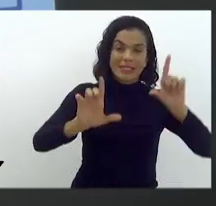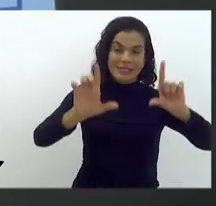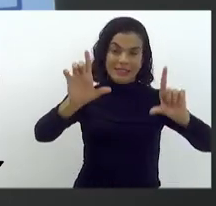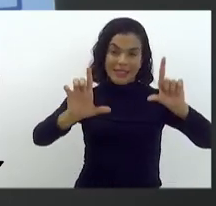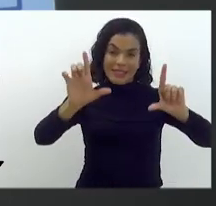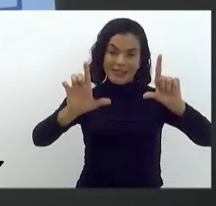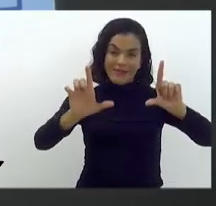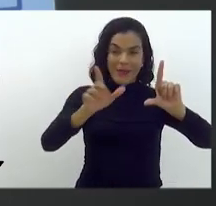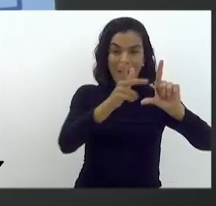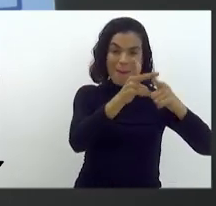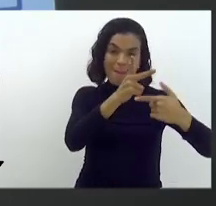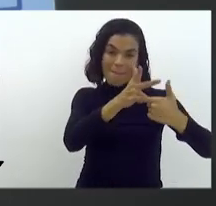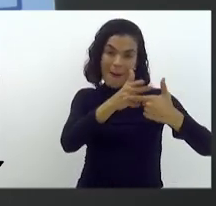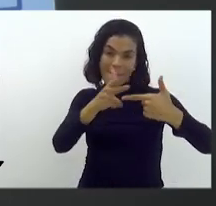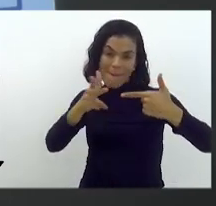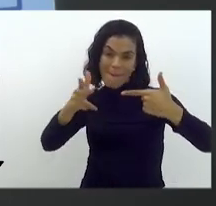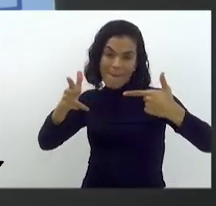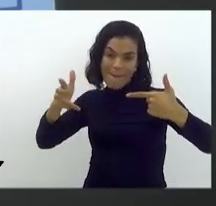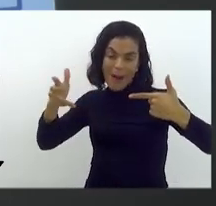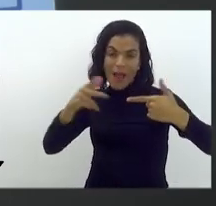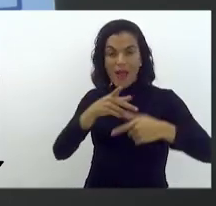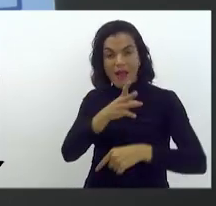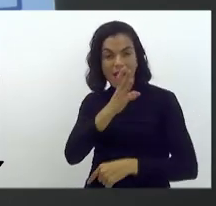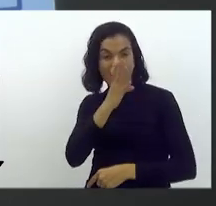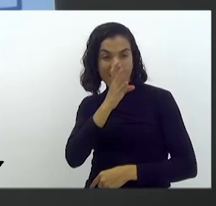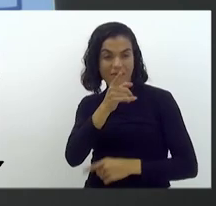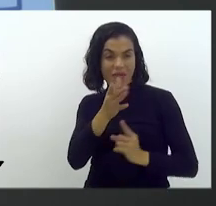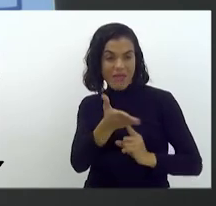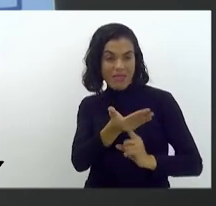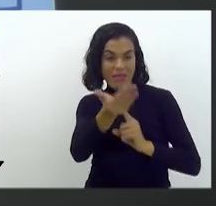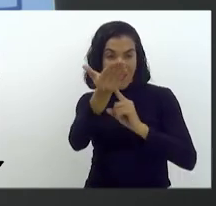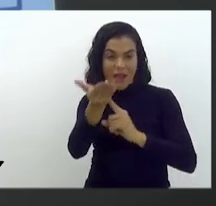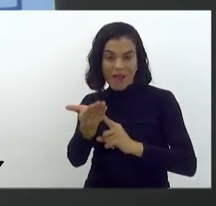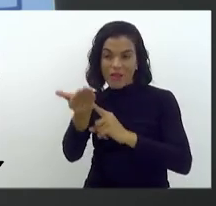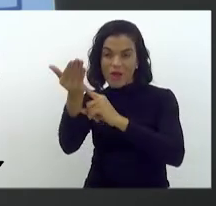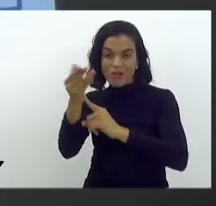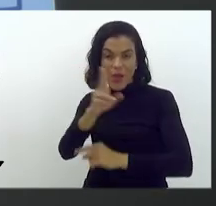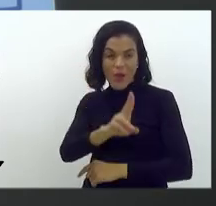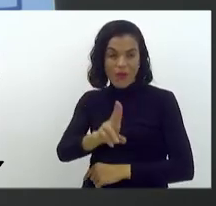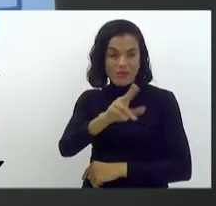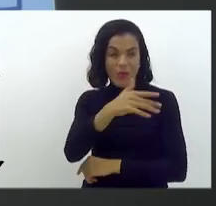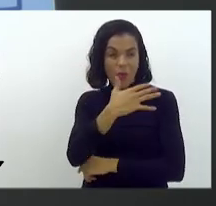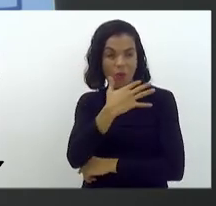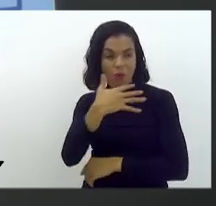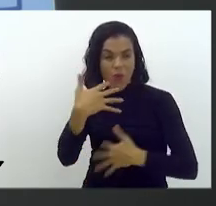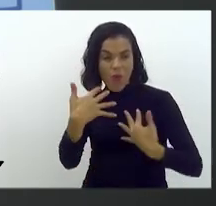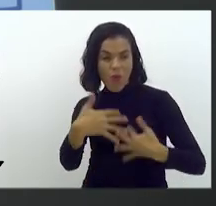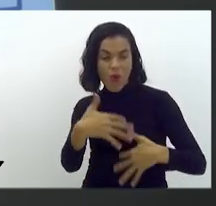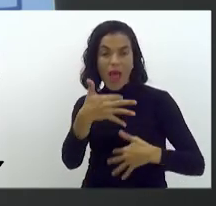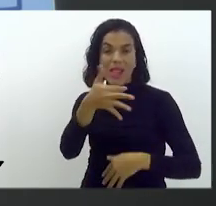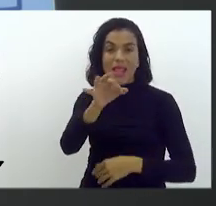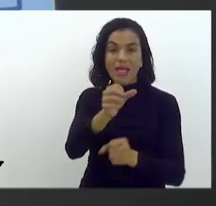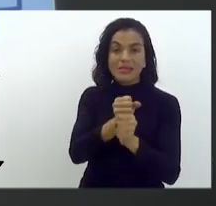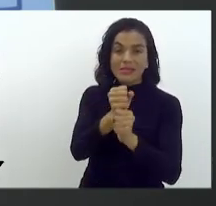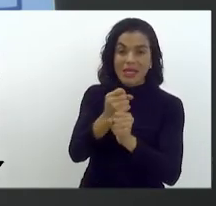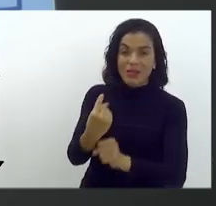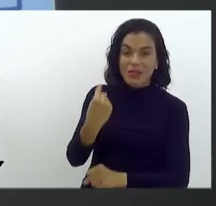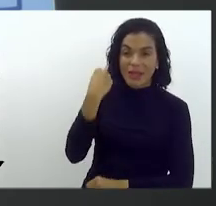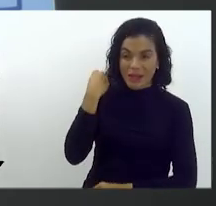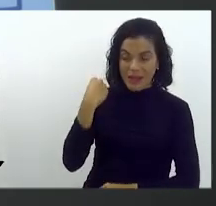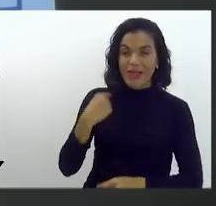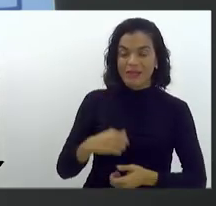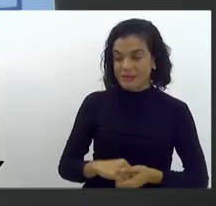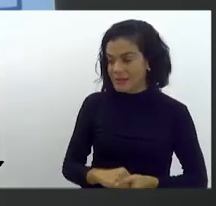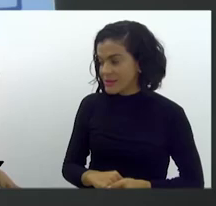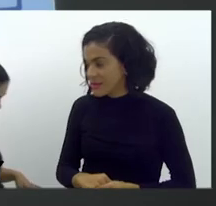no seriado daquele CSI você vê a tecnologia que eles estão usando são filmes de 10 anos atrás a tecnologia